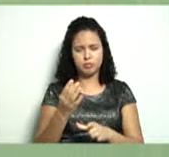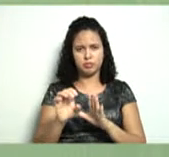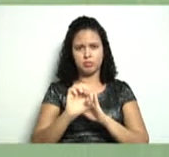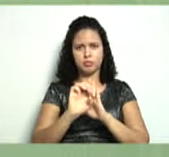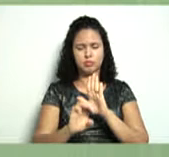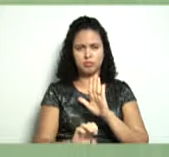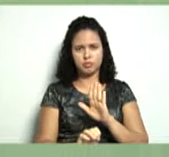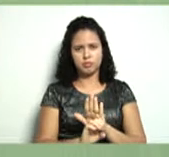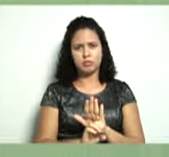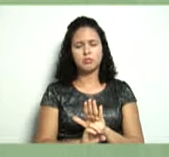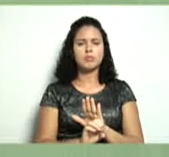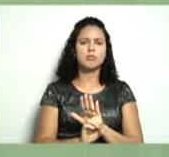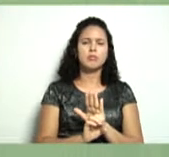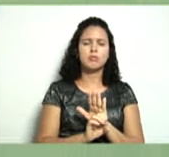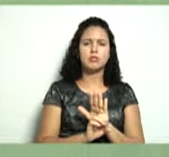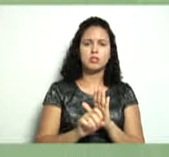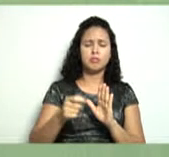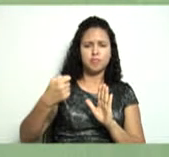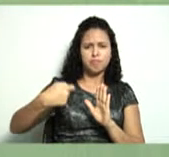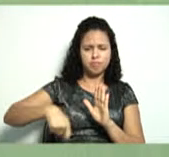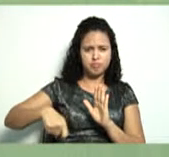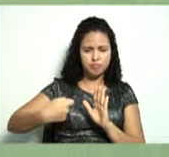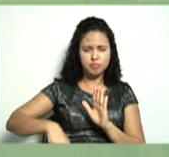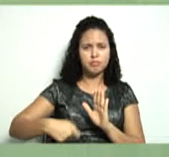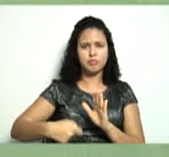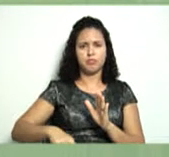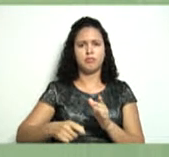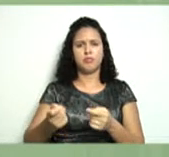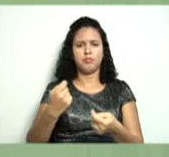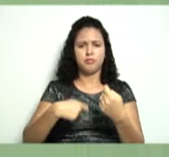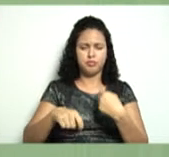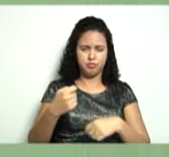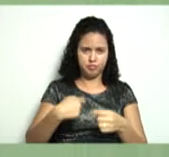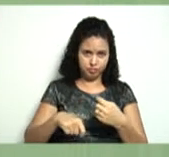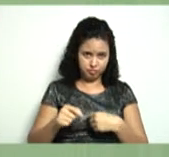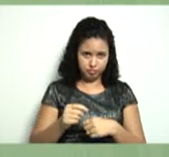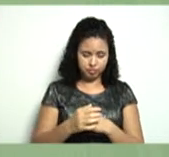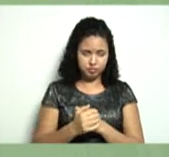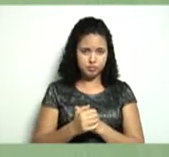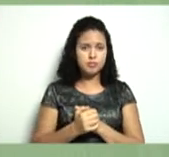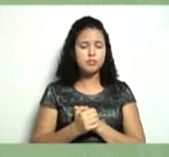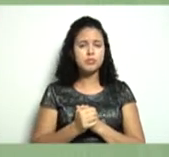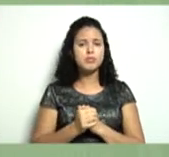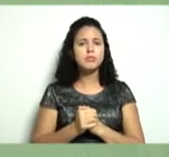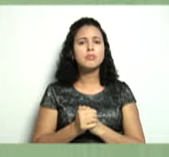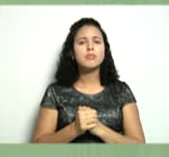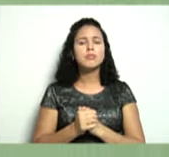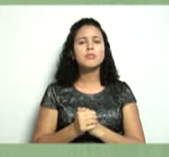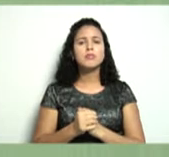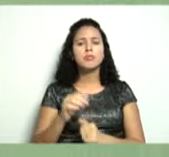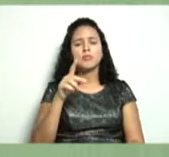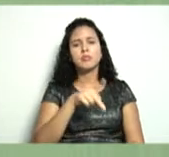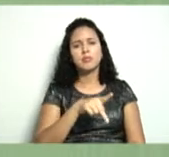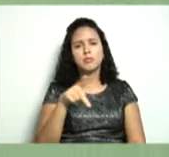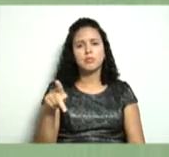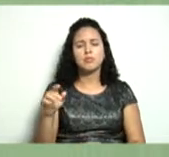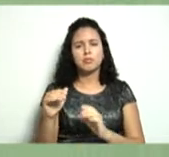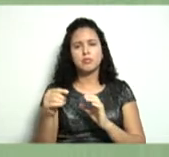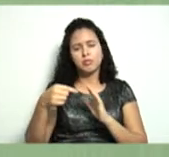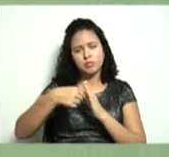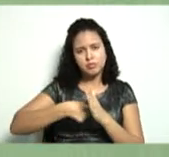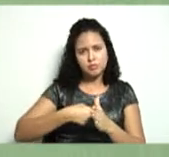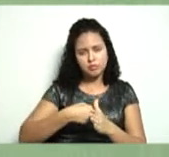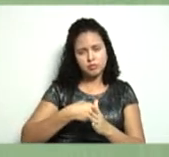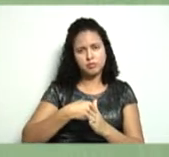Estatuto, desde que necessários à administração. Professora, nos perguntaram aqui se